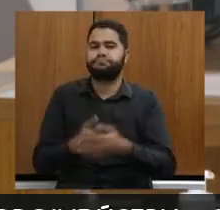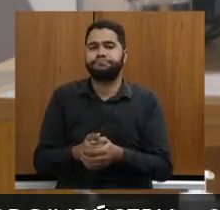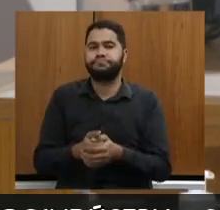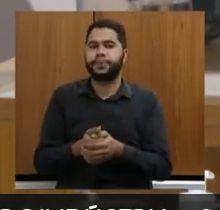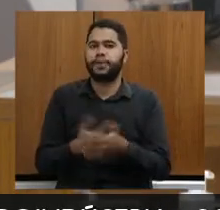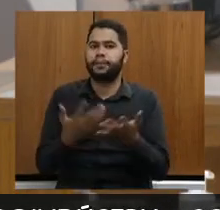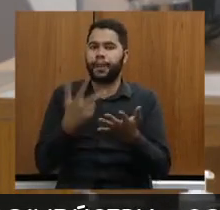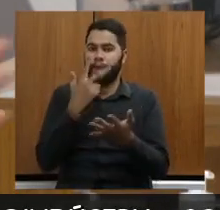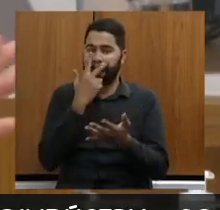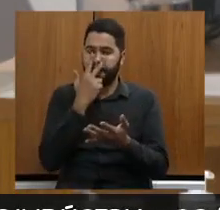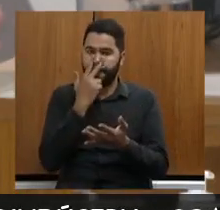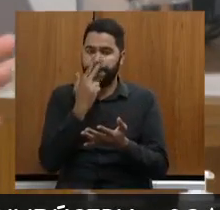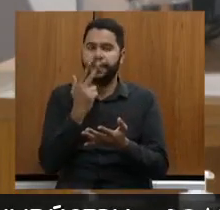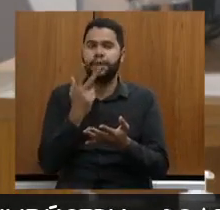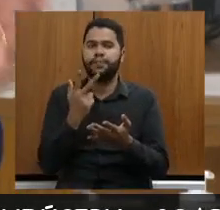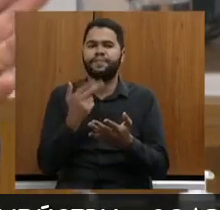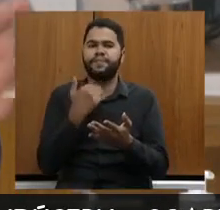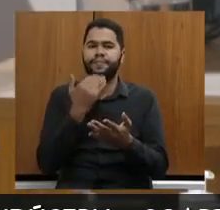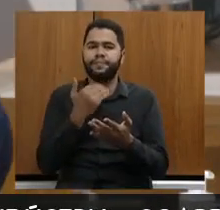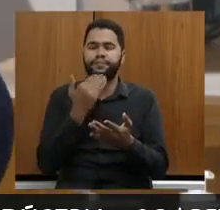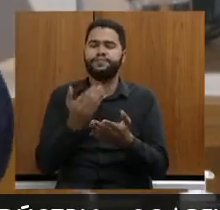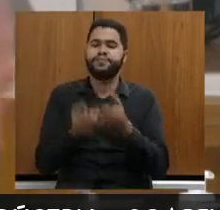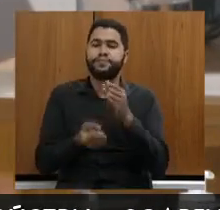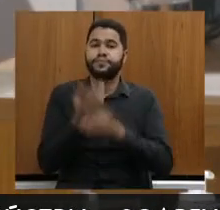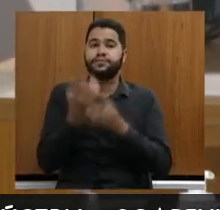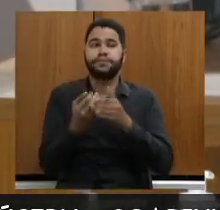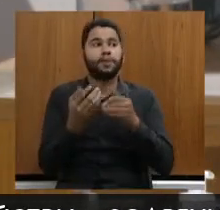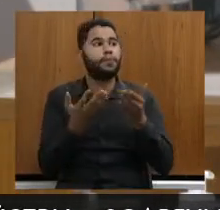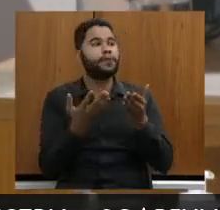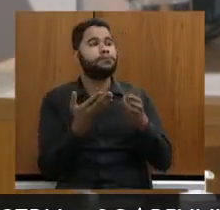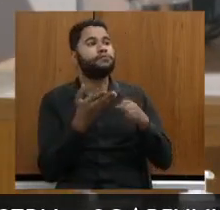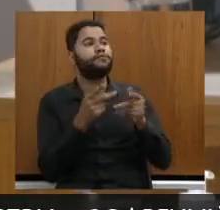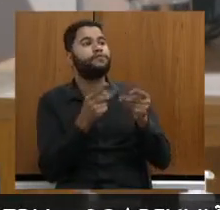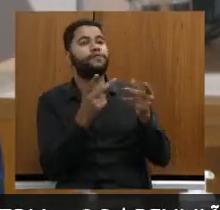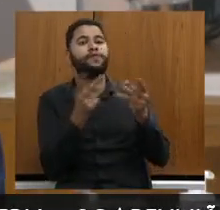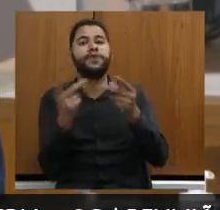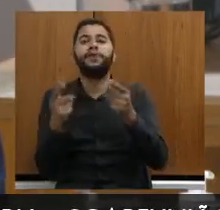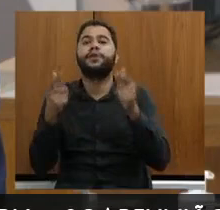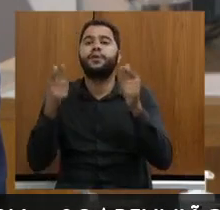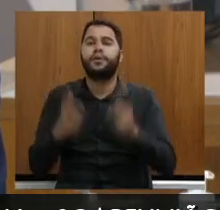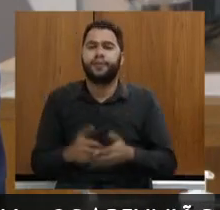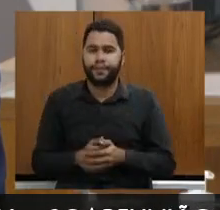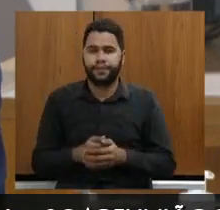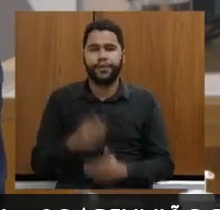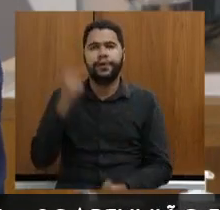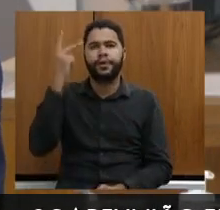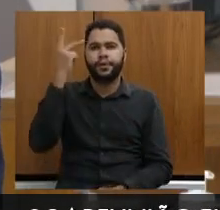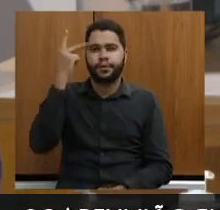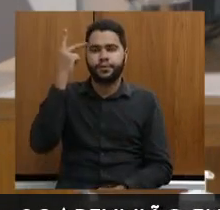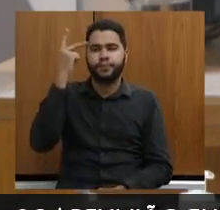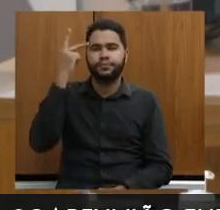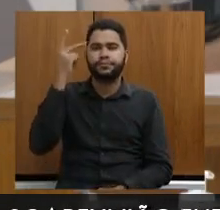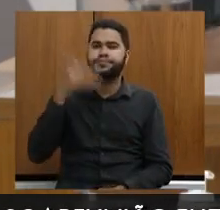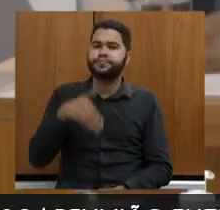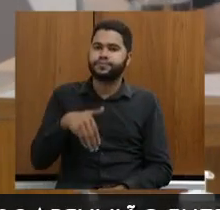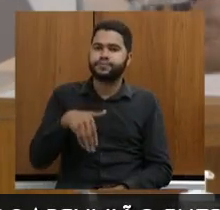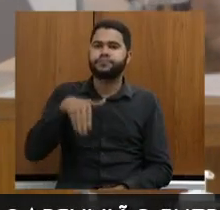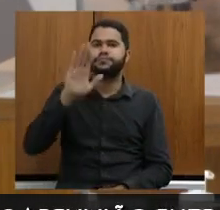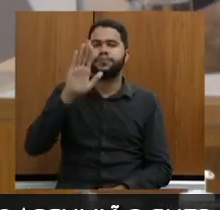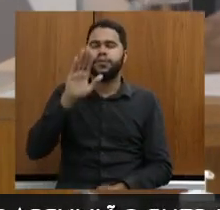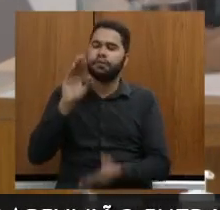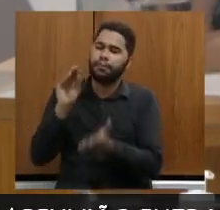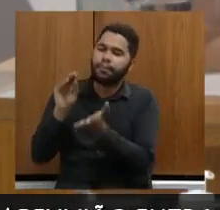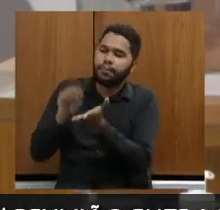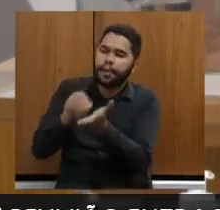para dar vazão porque não adianta chegar produzir e não tem para onde levar São Paulo é o centro que mais é